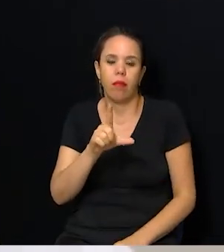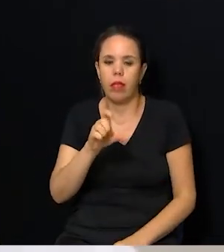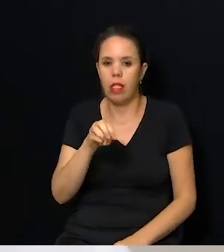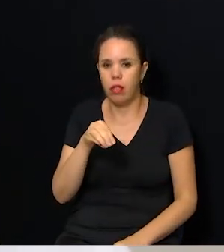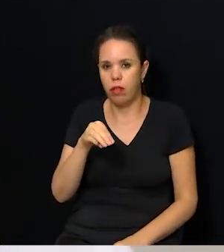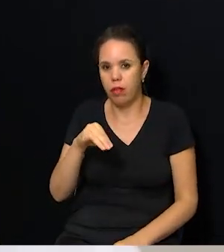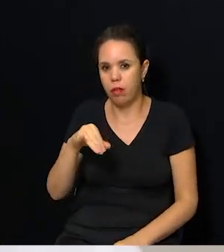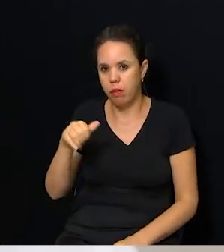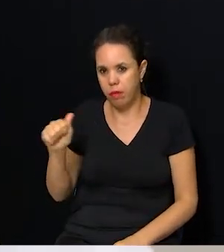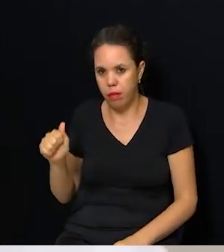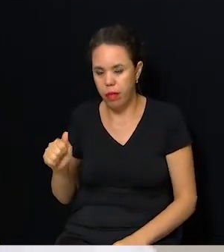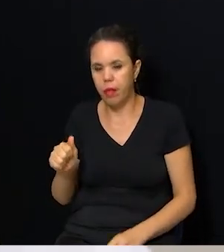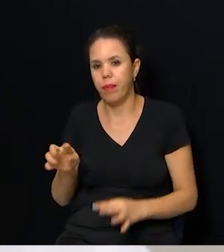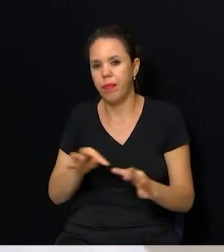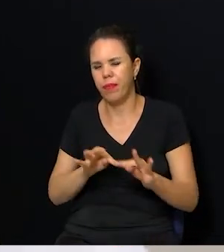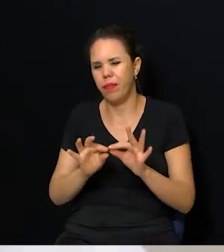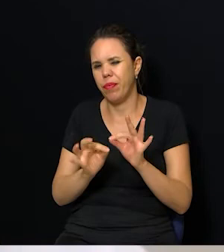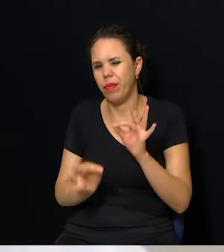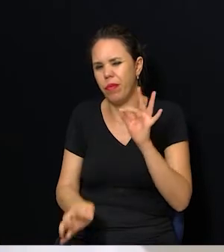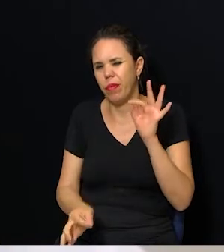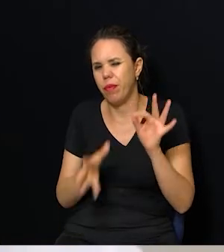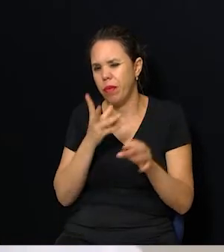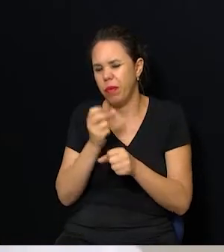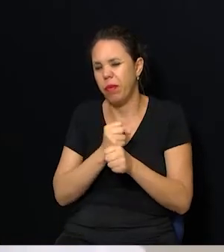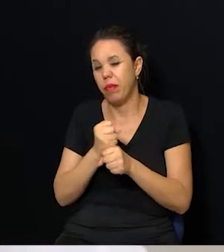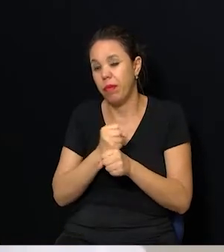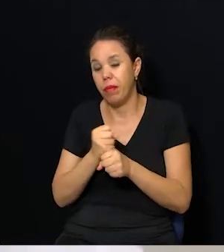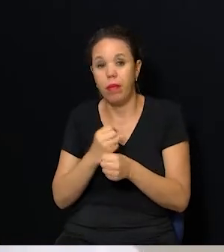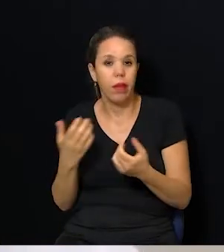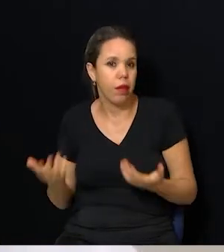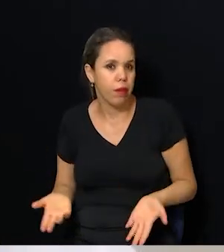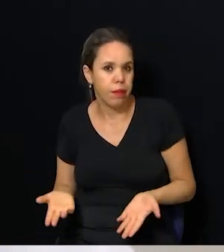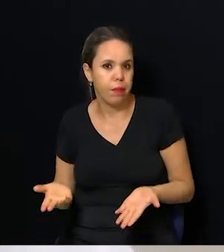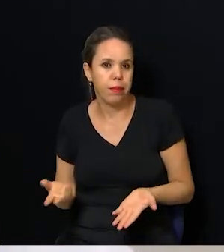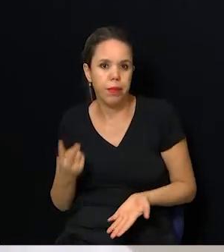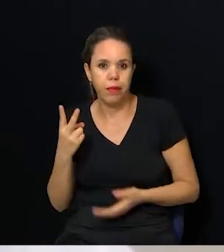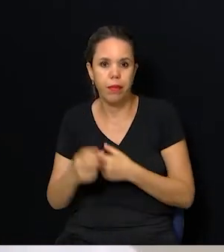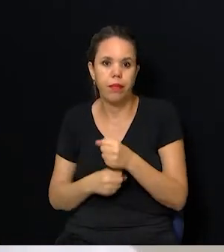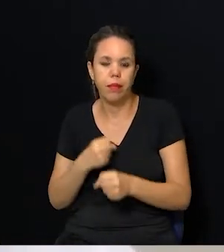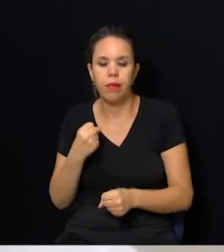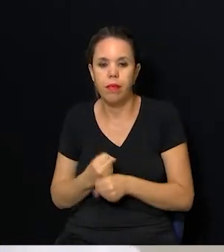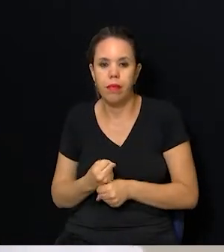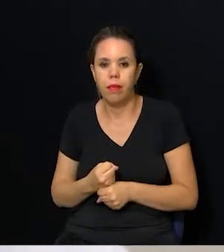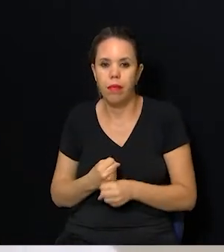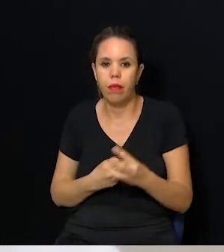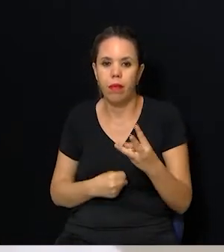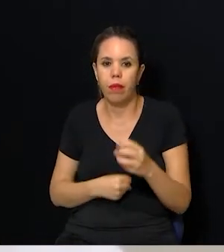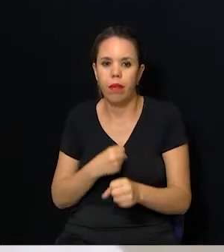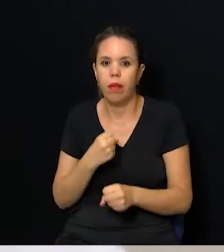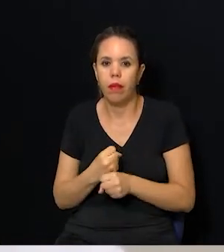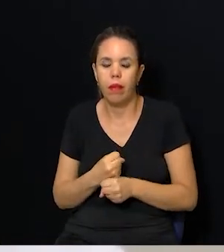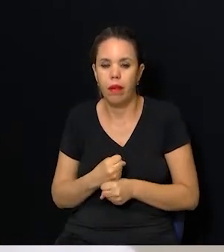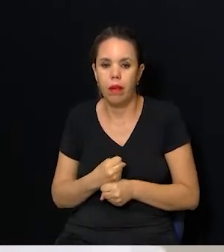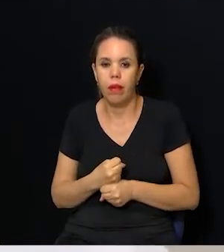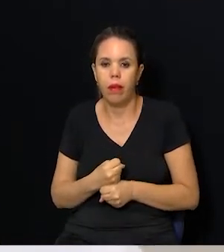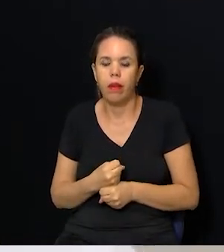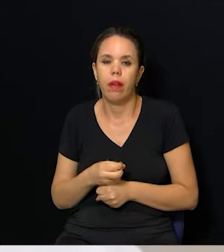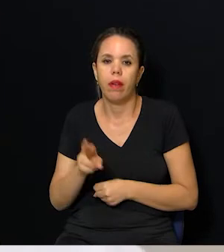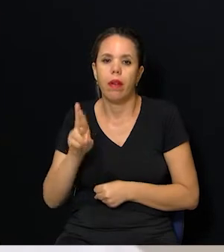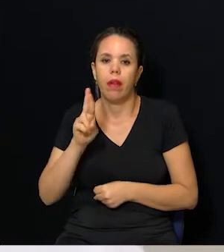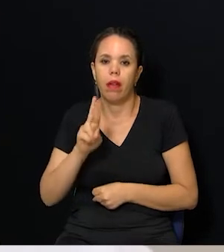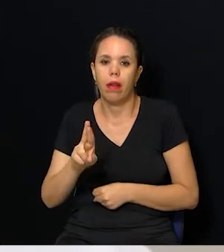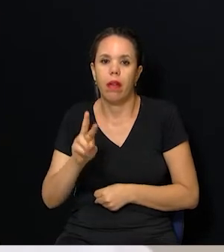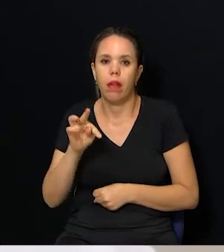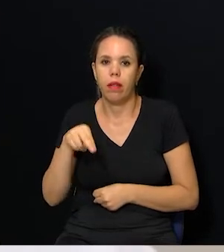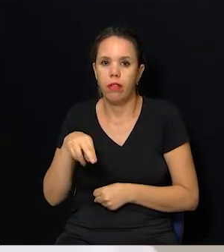têm tratamentos muito mais longos, às vezes durando mais de anos, não é? 2 anos, às vezes 3 anos, o retinoblastoma